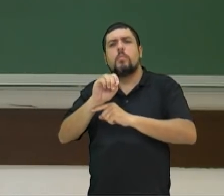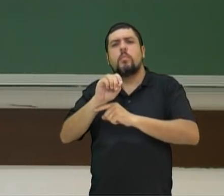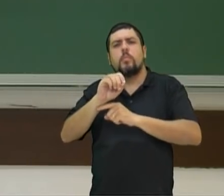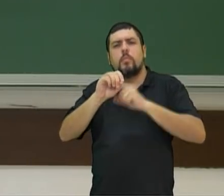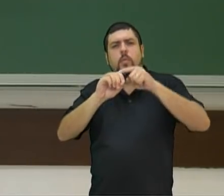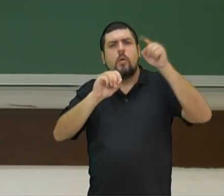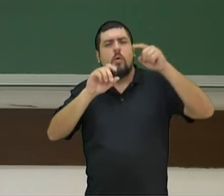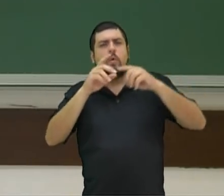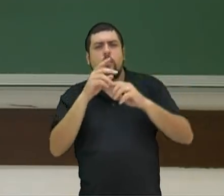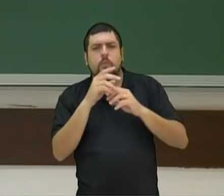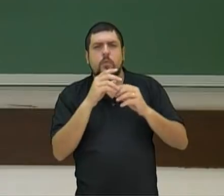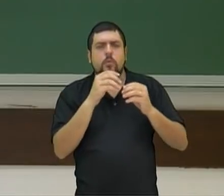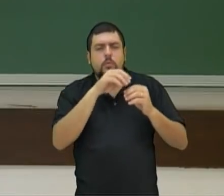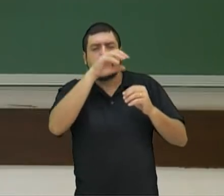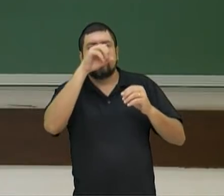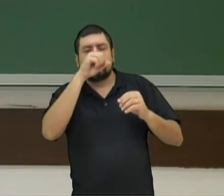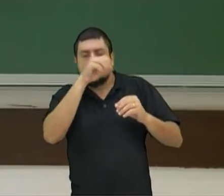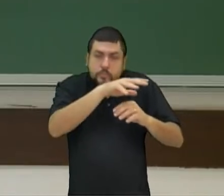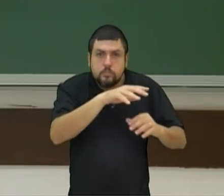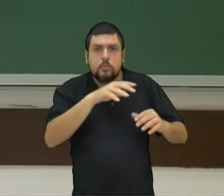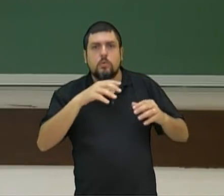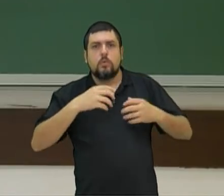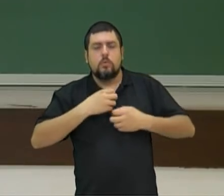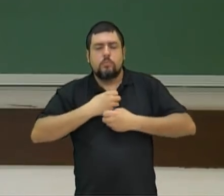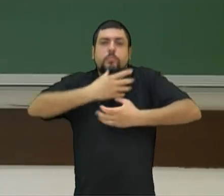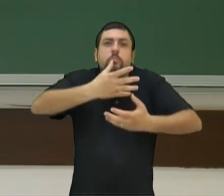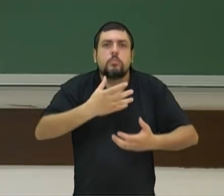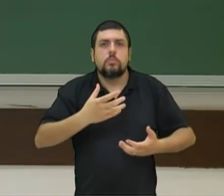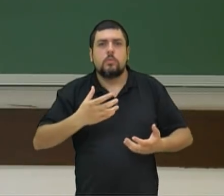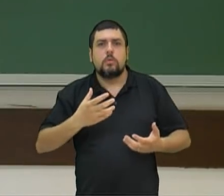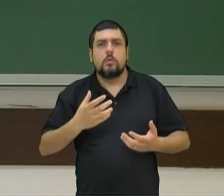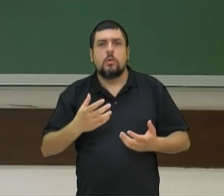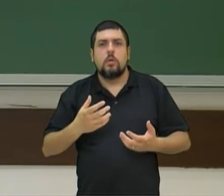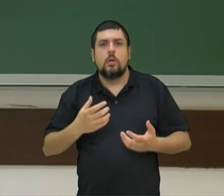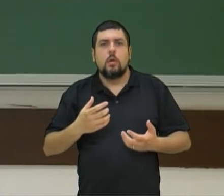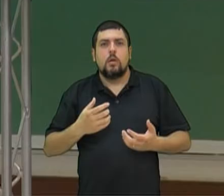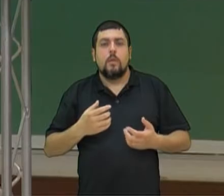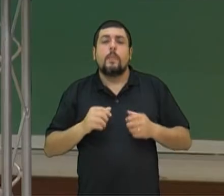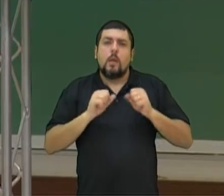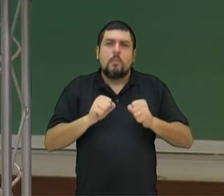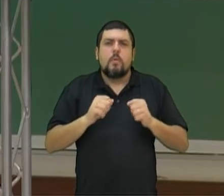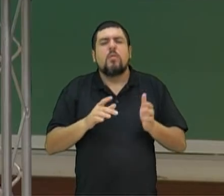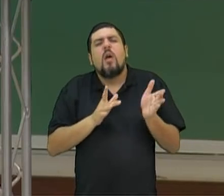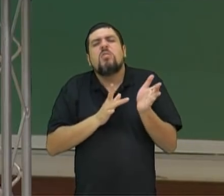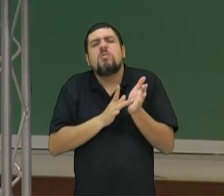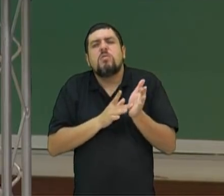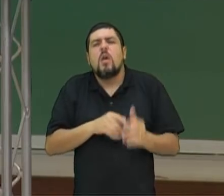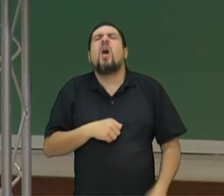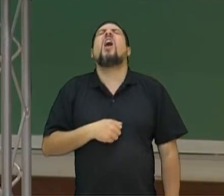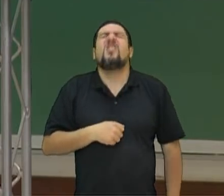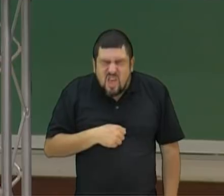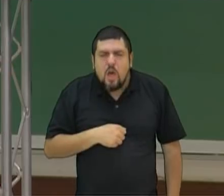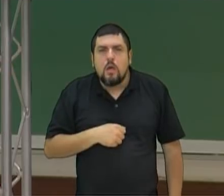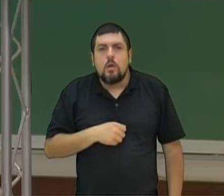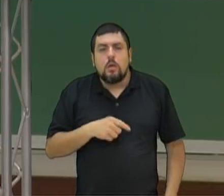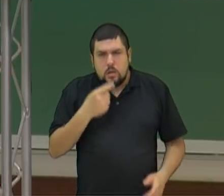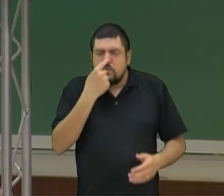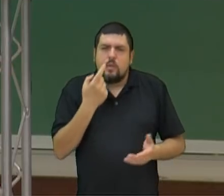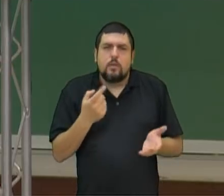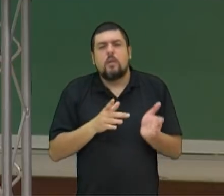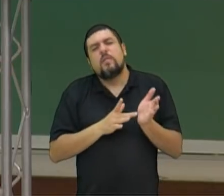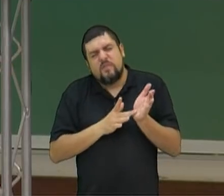algo involuntário, independe da minha vontade. Eu posso forçar, atchum, mas é de